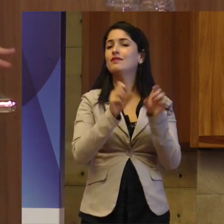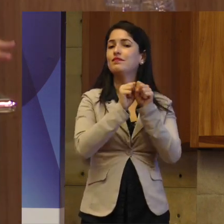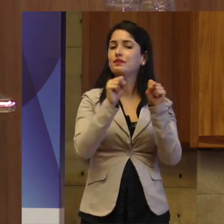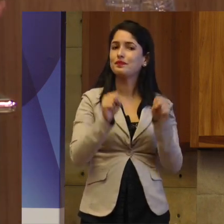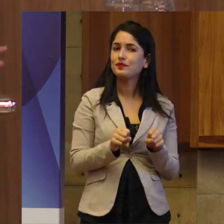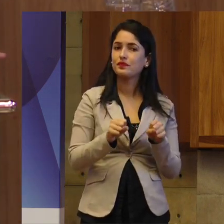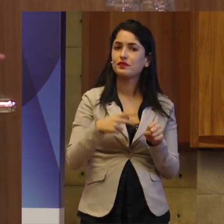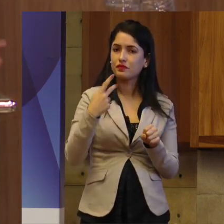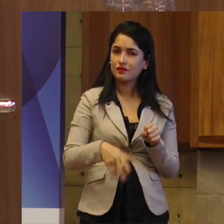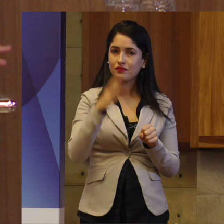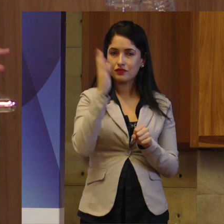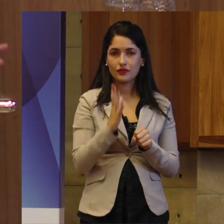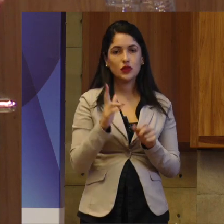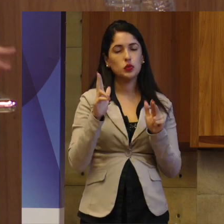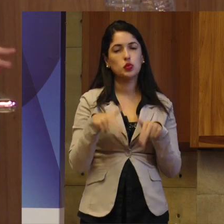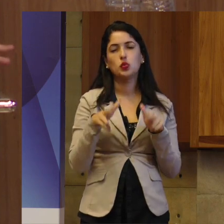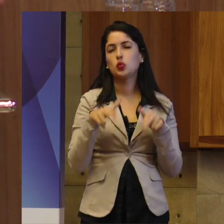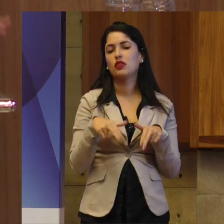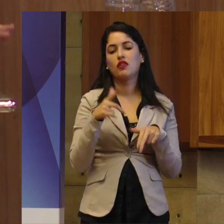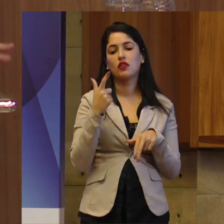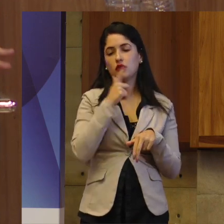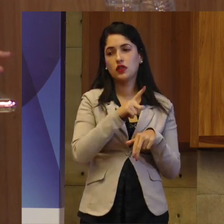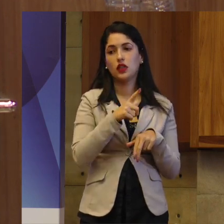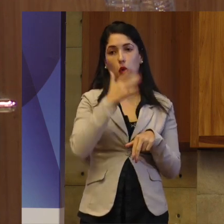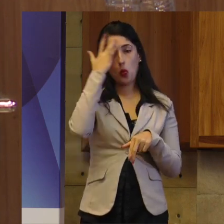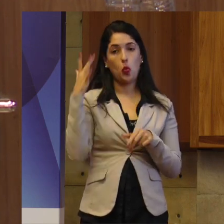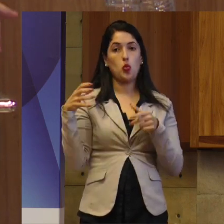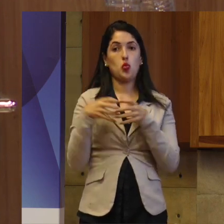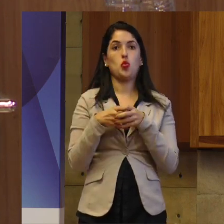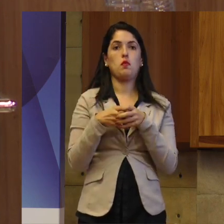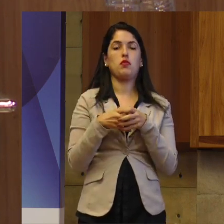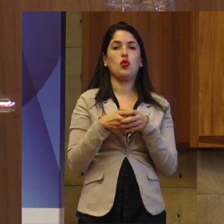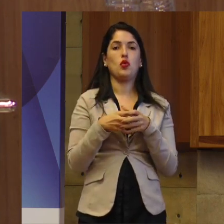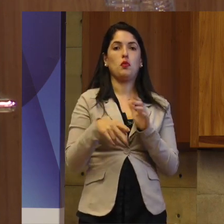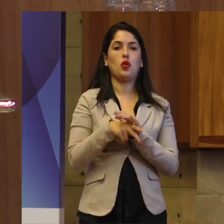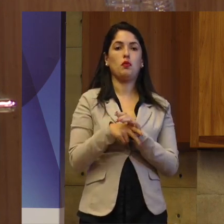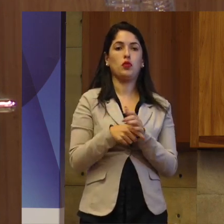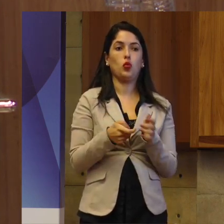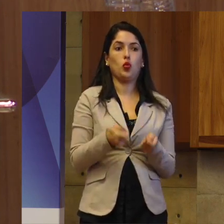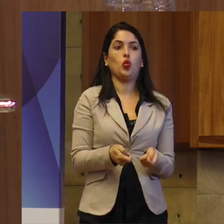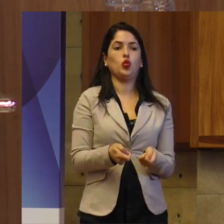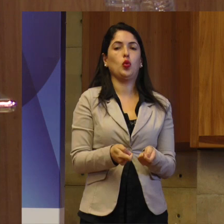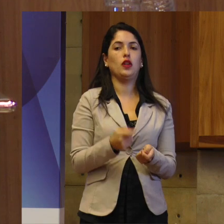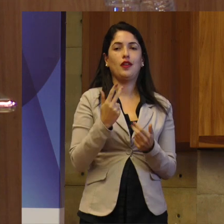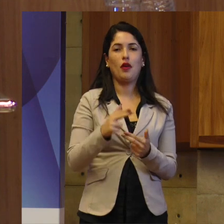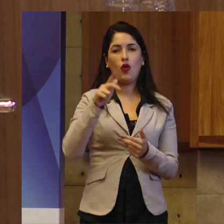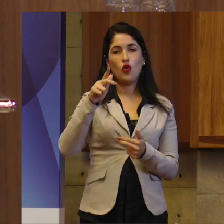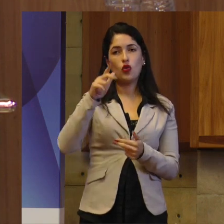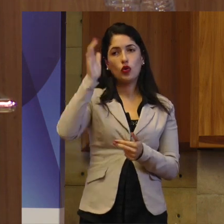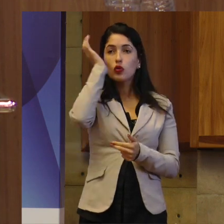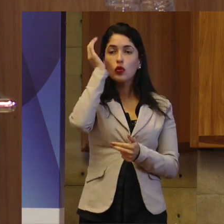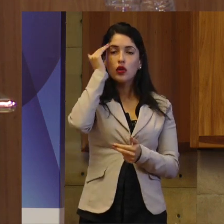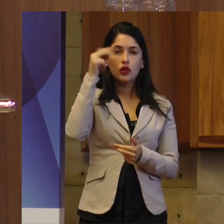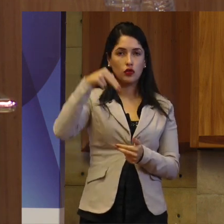em particular, nunca vai ter uma organização de comando e controle estilo norte-coreano. Eu acho que é impossível e talvez até